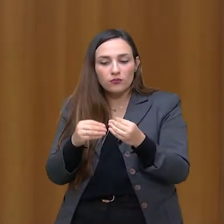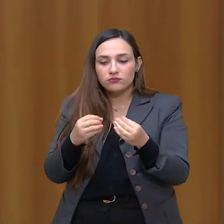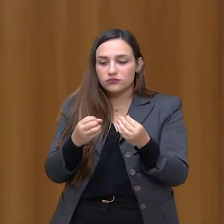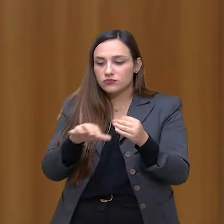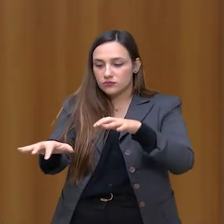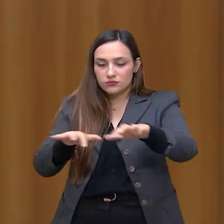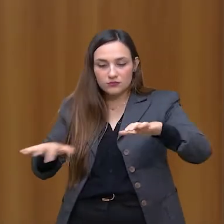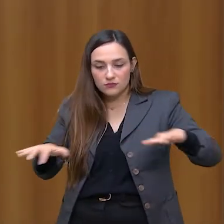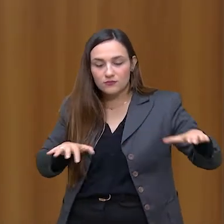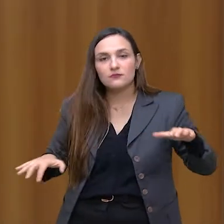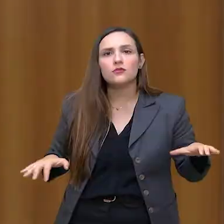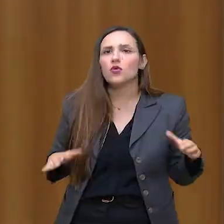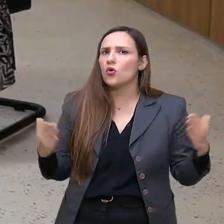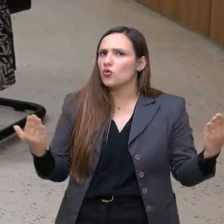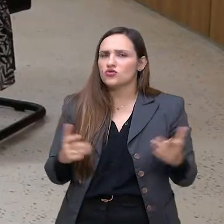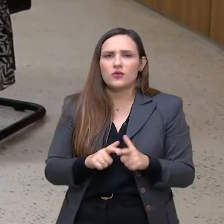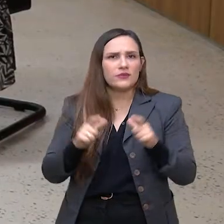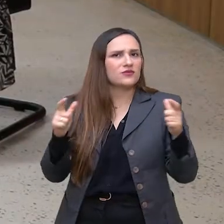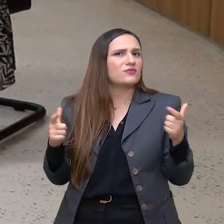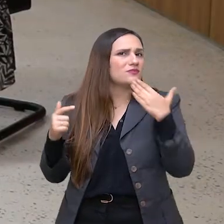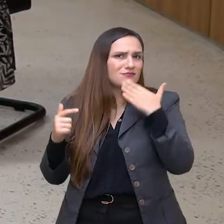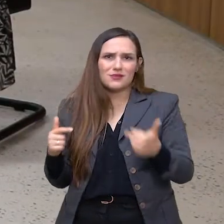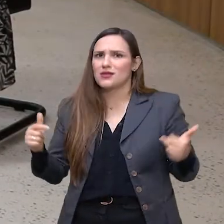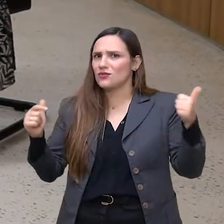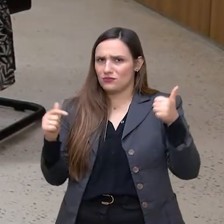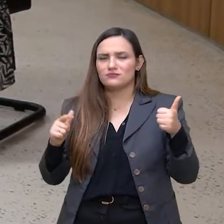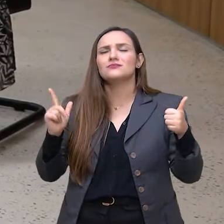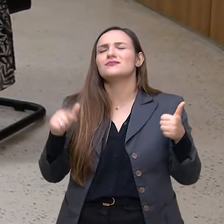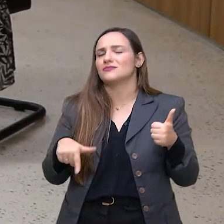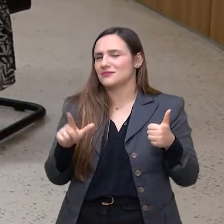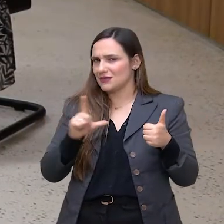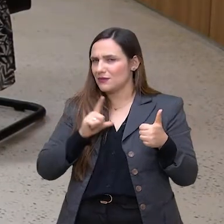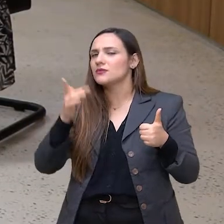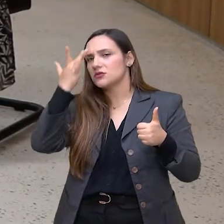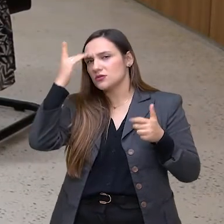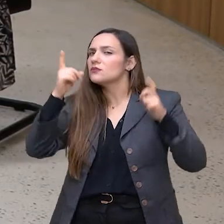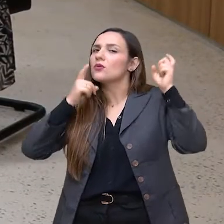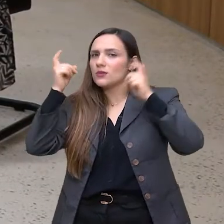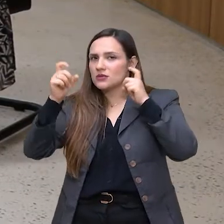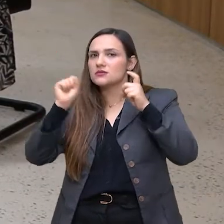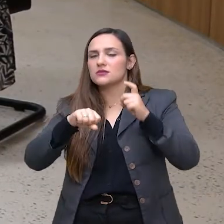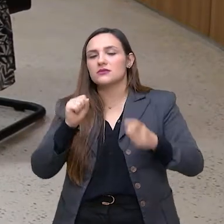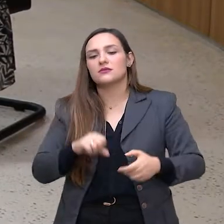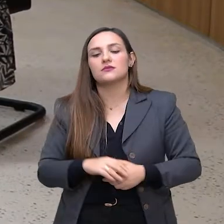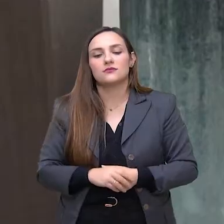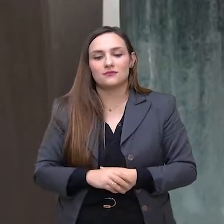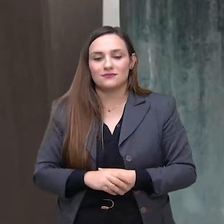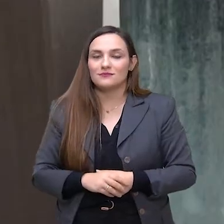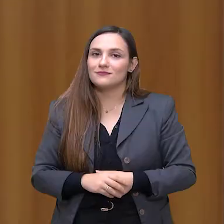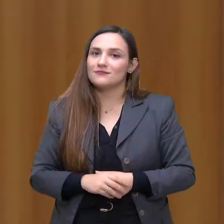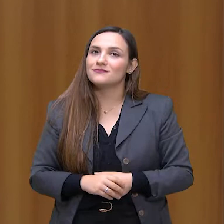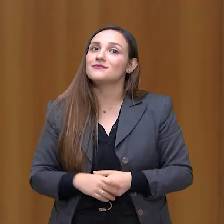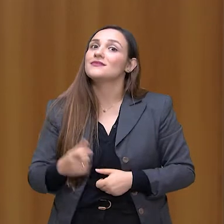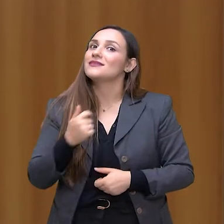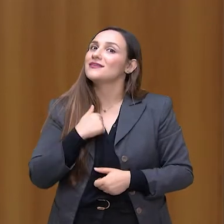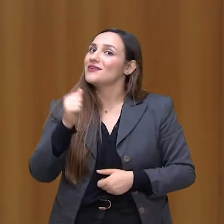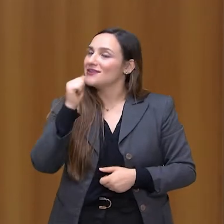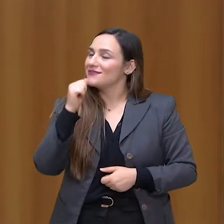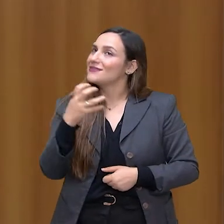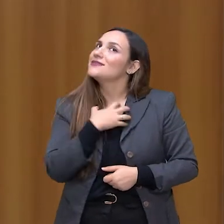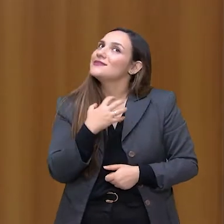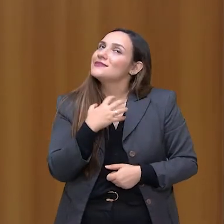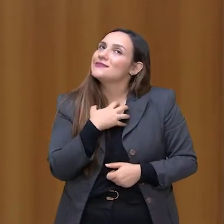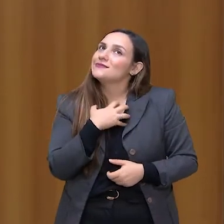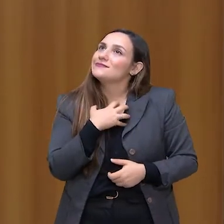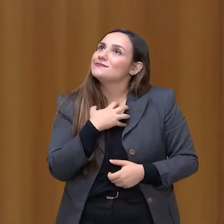muito o descarte adequado de resíduos no TJ, então essa questão tem sido cuidada. Tá, então... Ainda sinto falta,